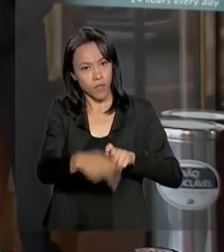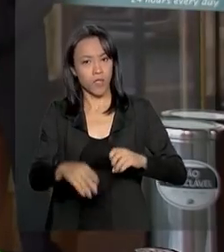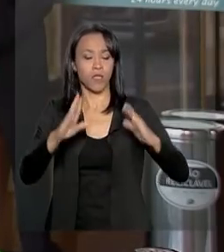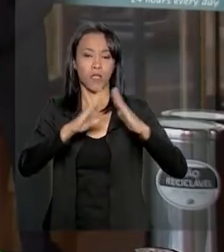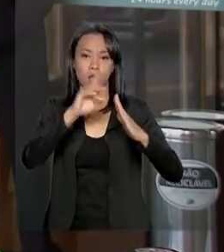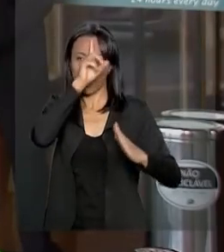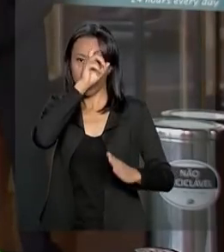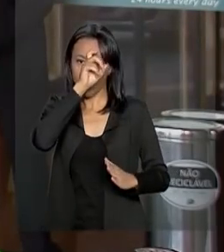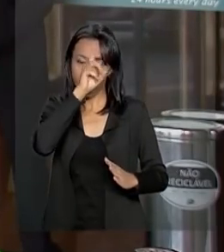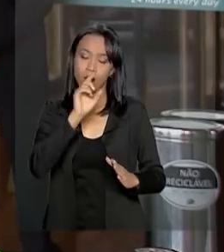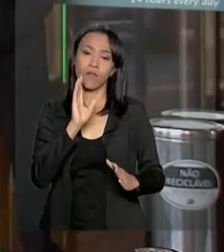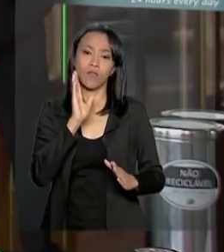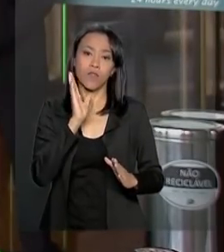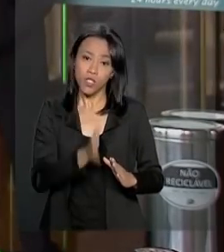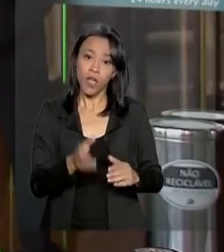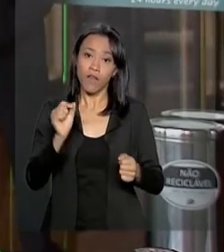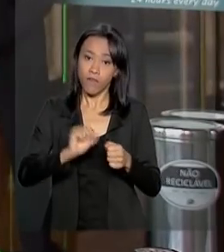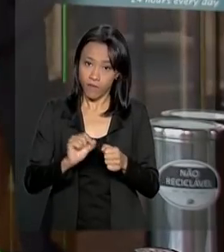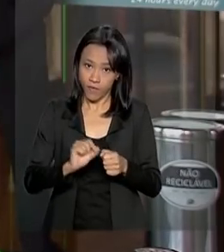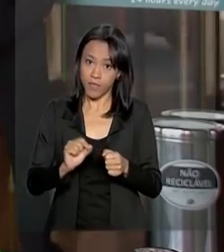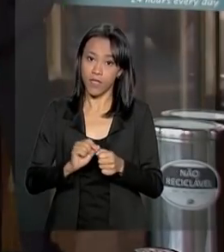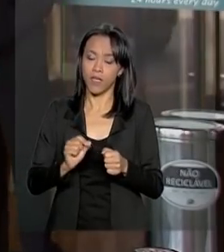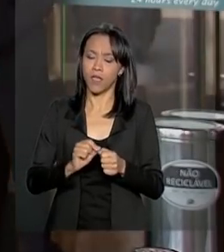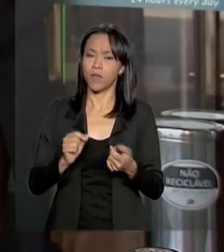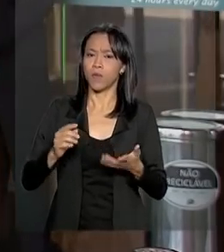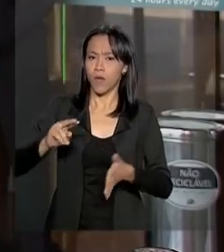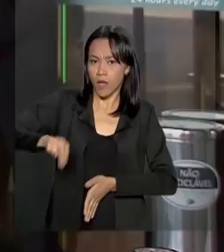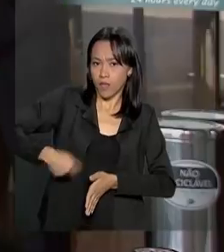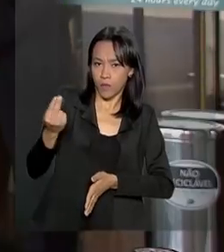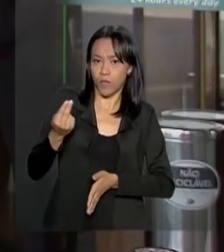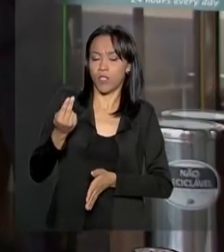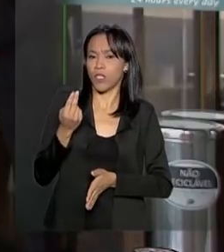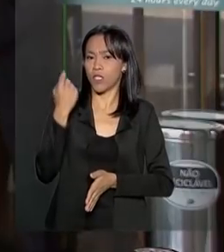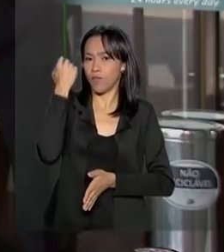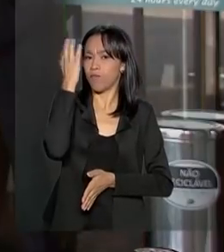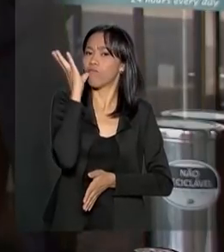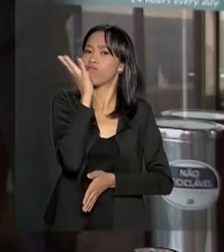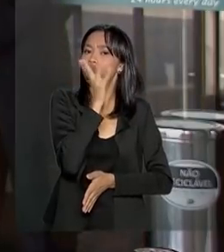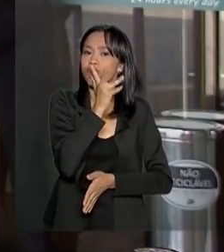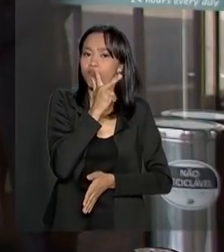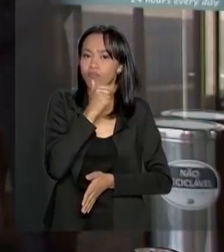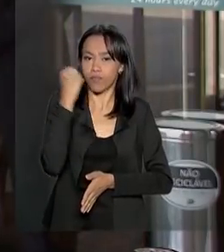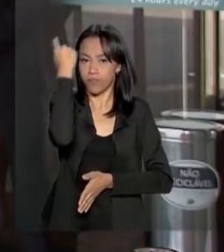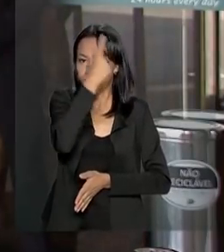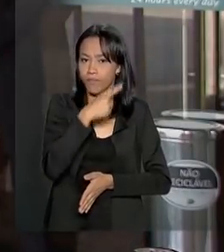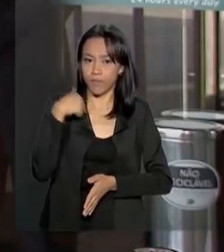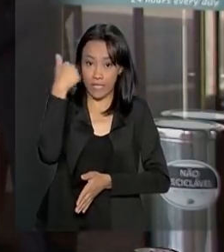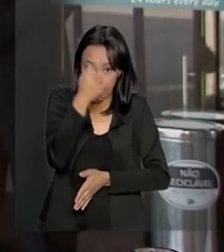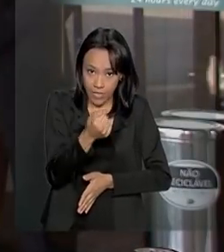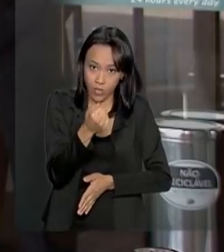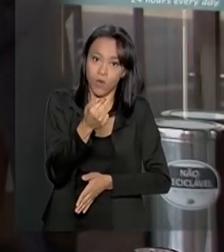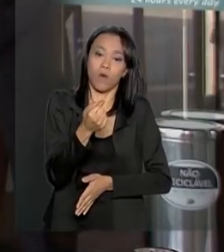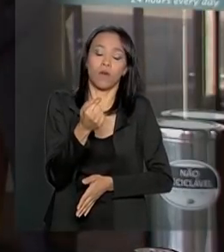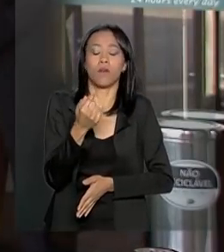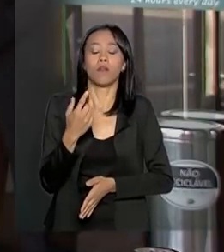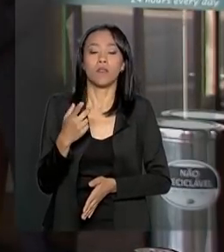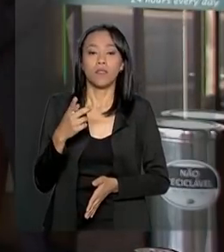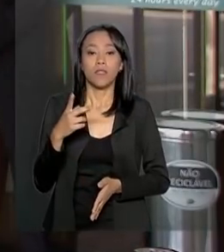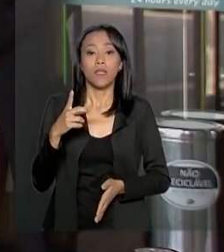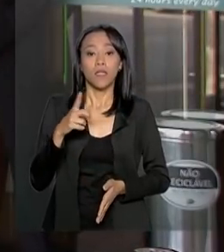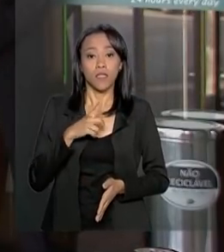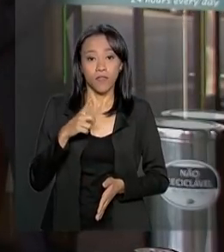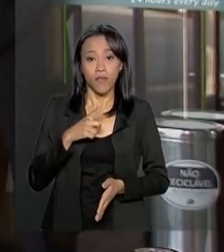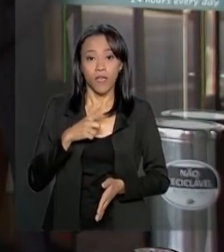Einstein realizaram a operação, que durou cerca de 7 horas na manhã de ontem. Eles uniram